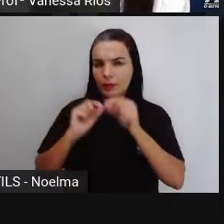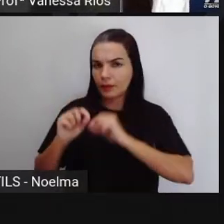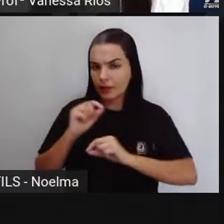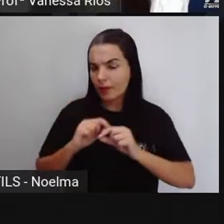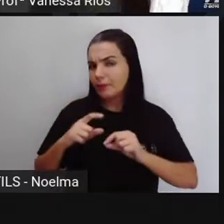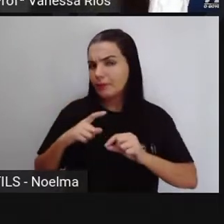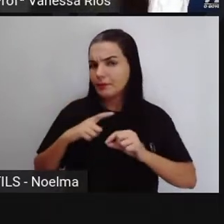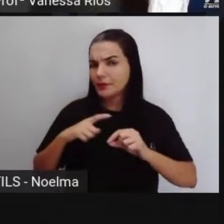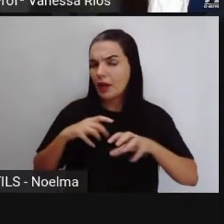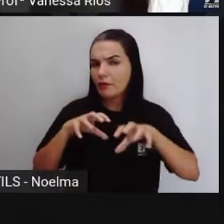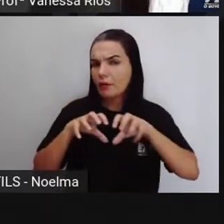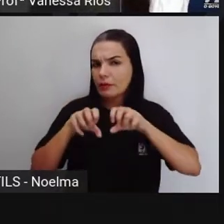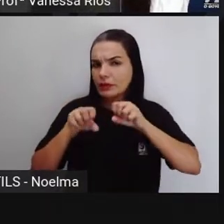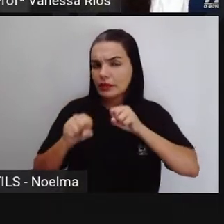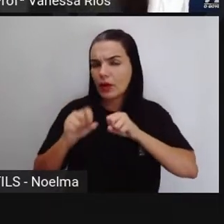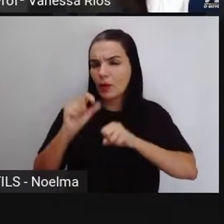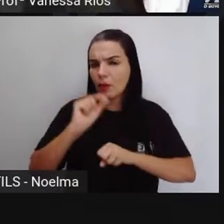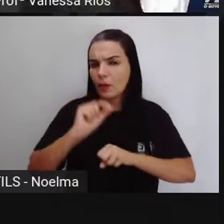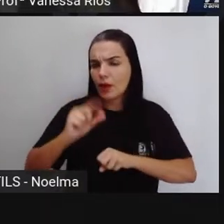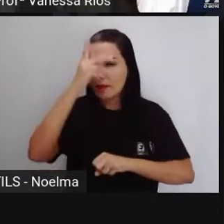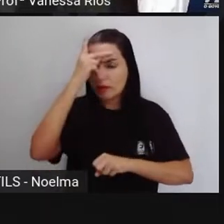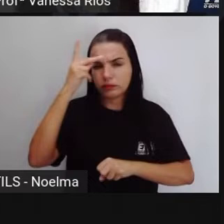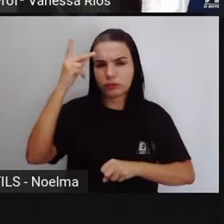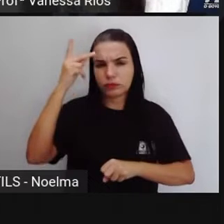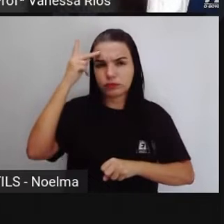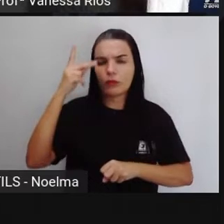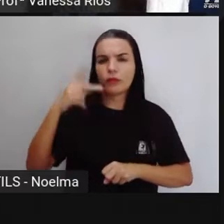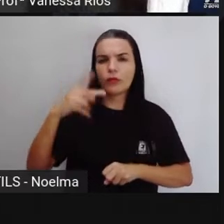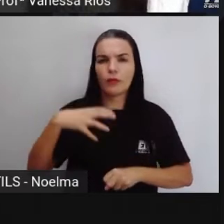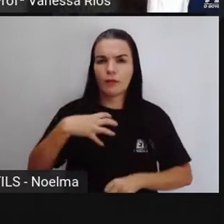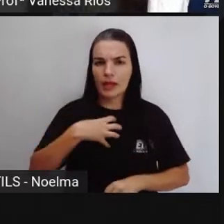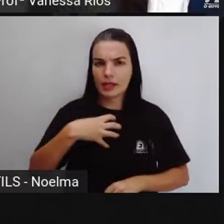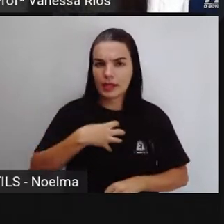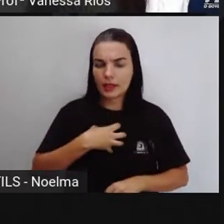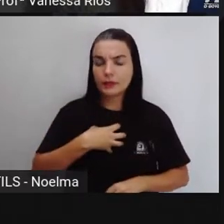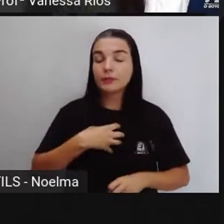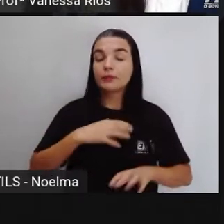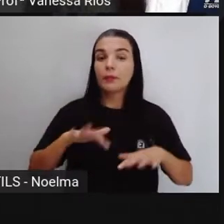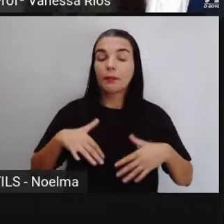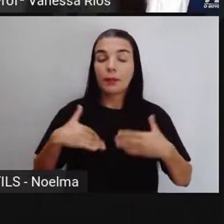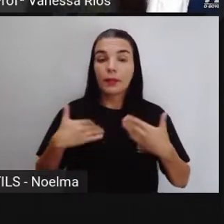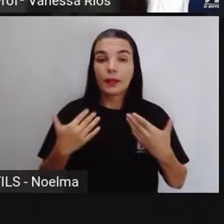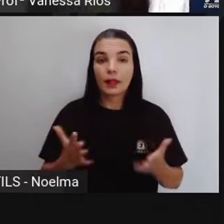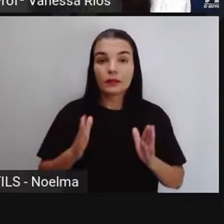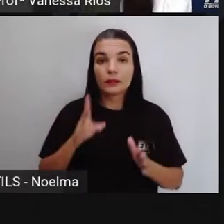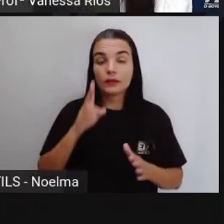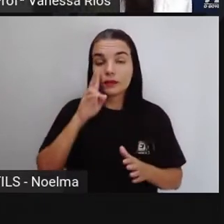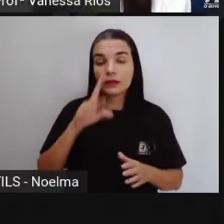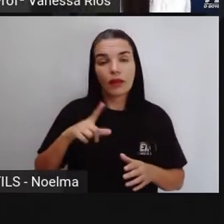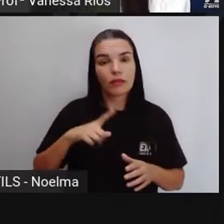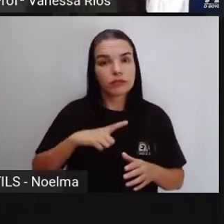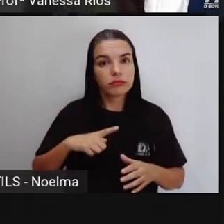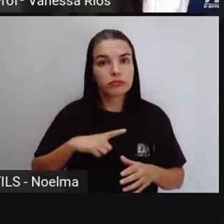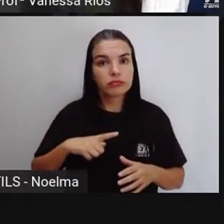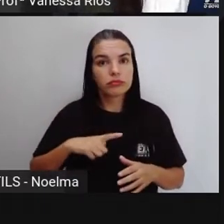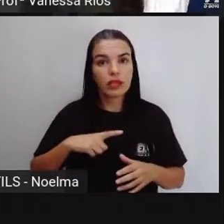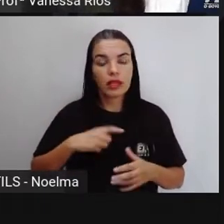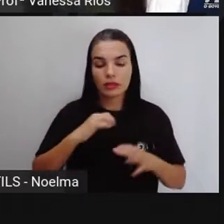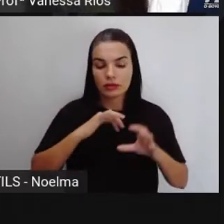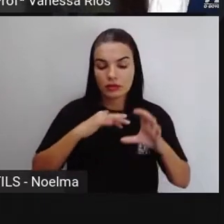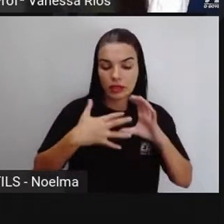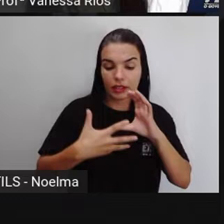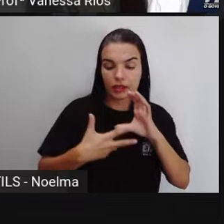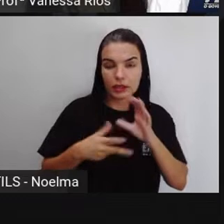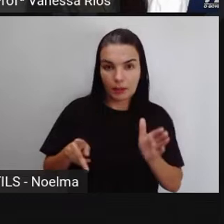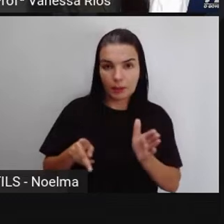à formação do povo baiano, e já viu, não é, que o povo baiano traz aí, entre as suas características